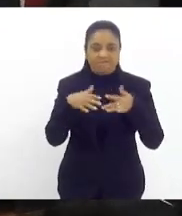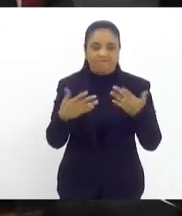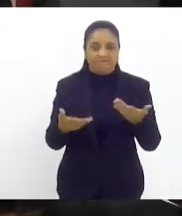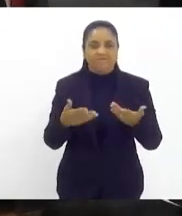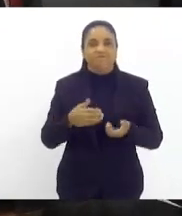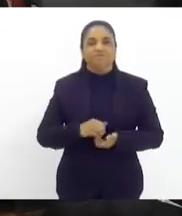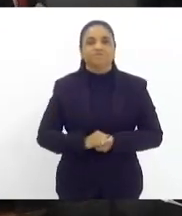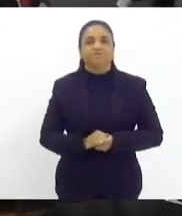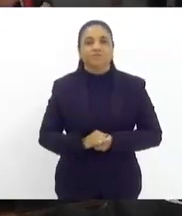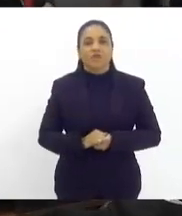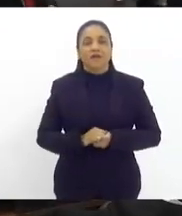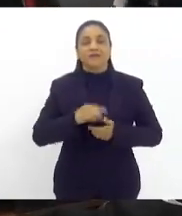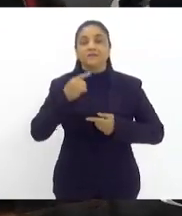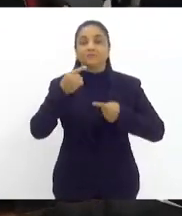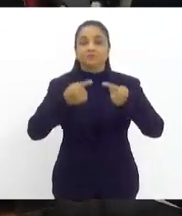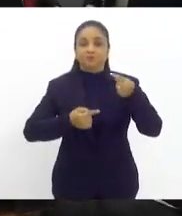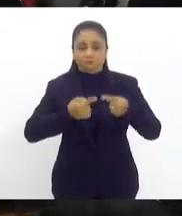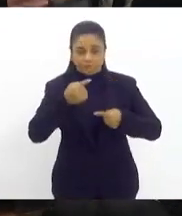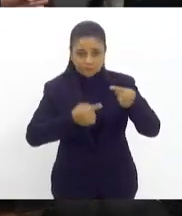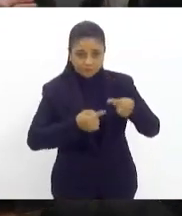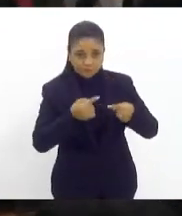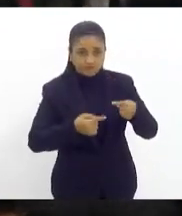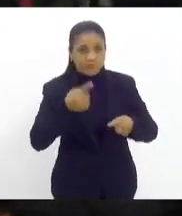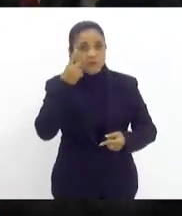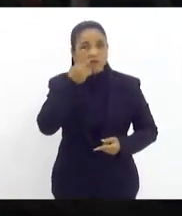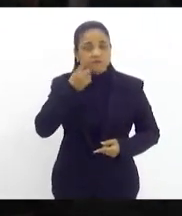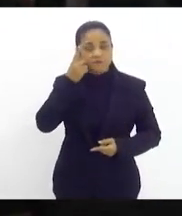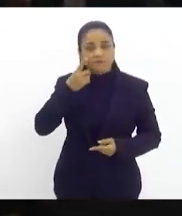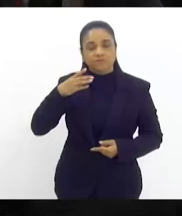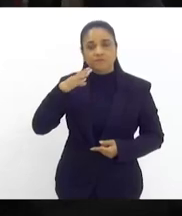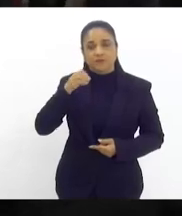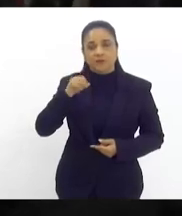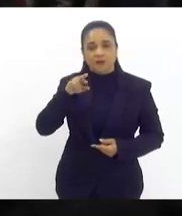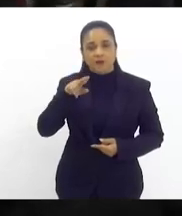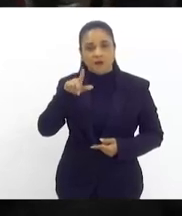Também para discutir. Para discutir o nosso deputado Carlos Mink.